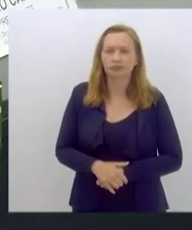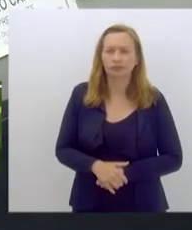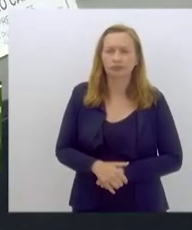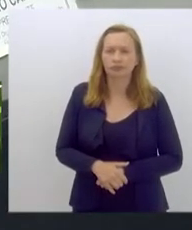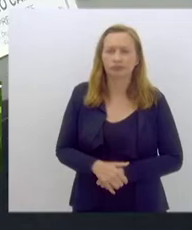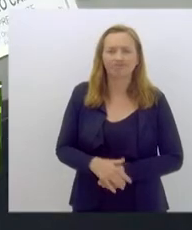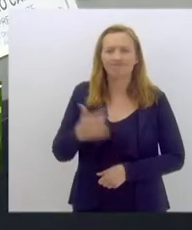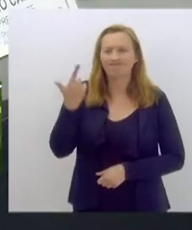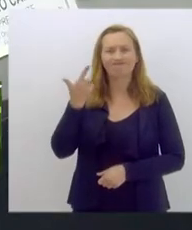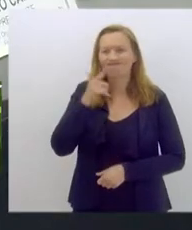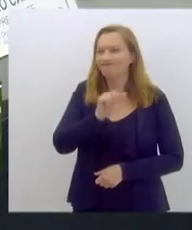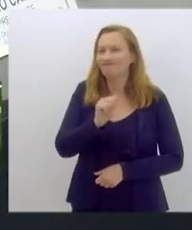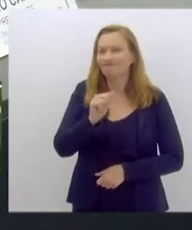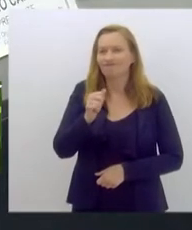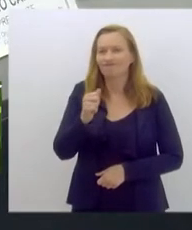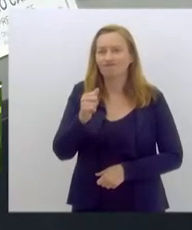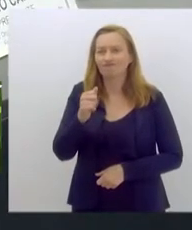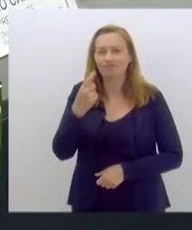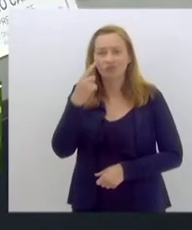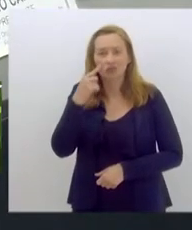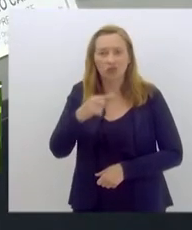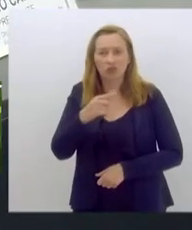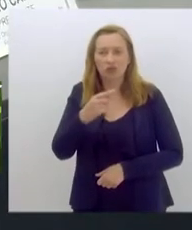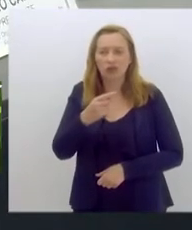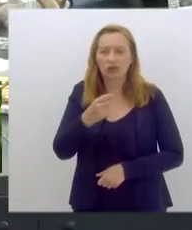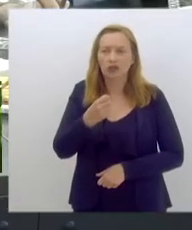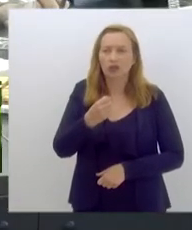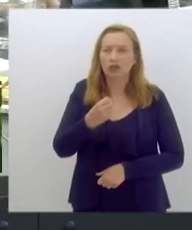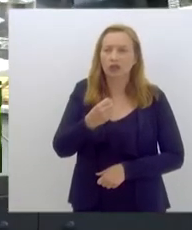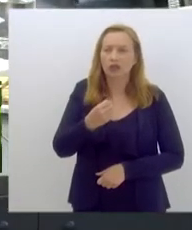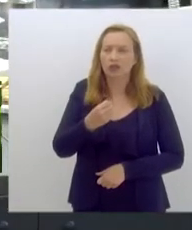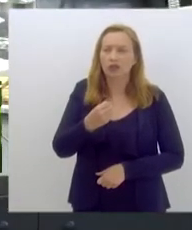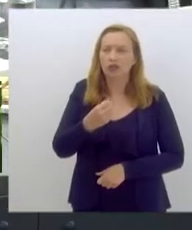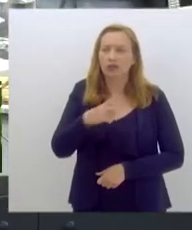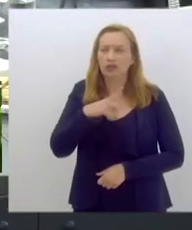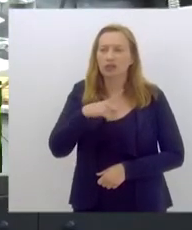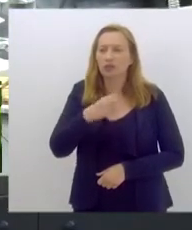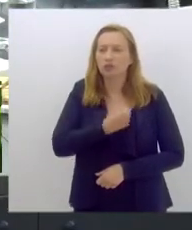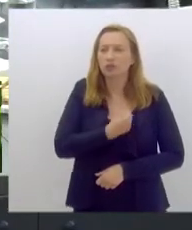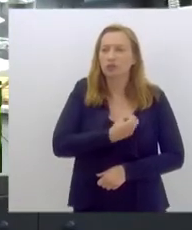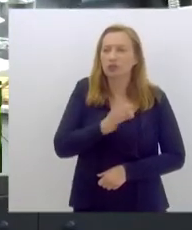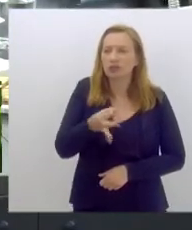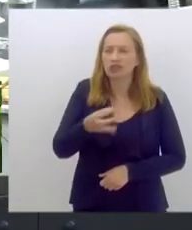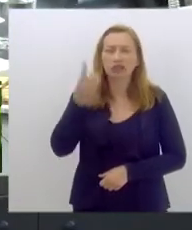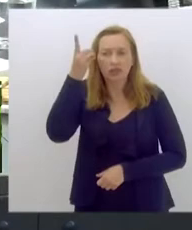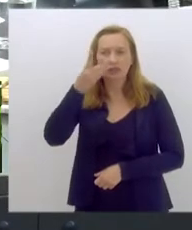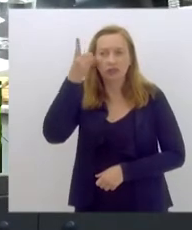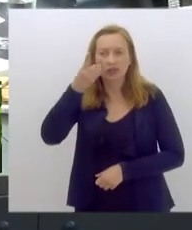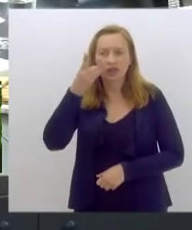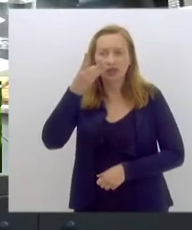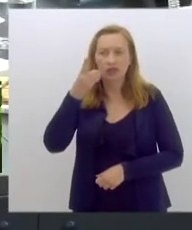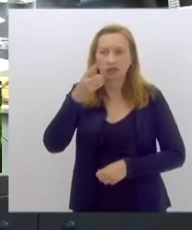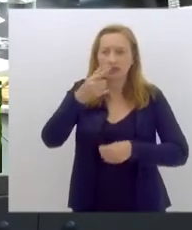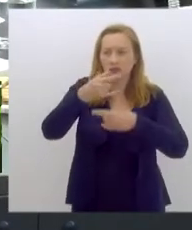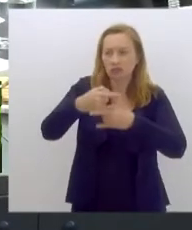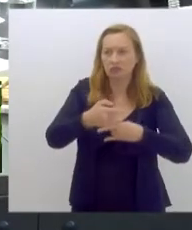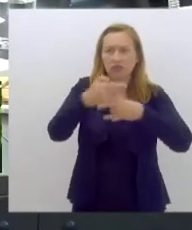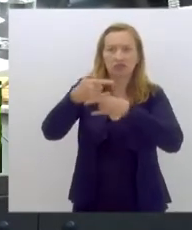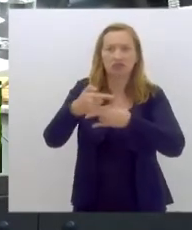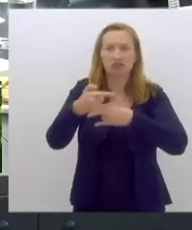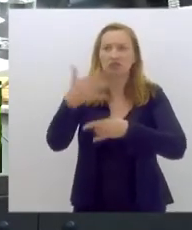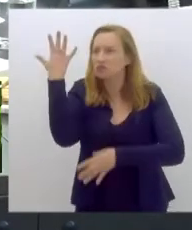eu não consigo ver quórum no aplicativo, né? Porque ali não tem nenhum